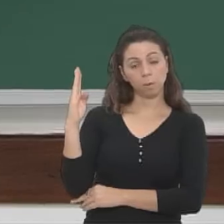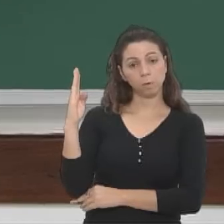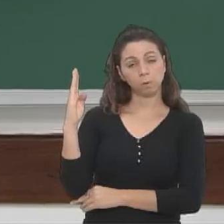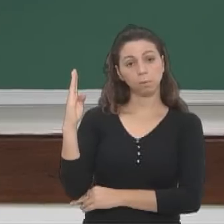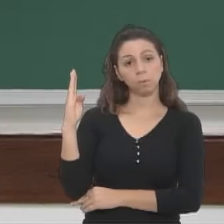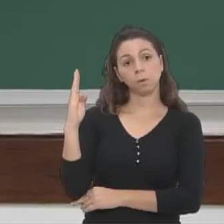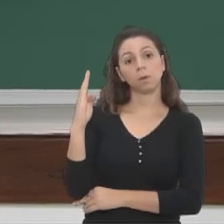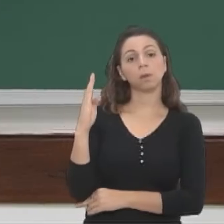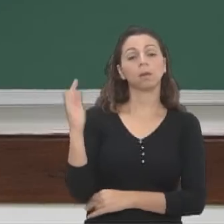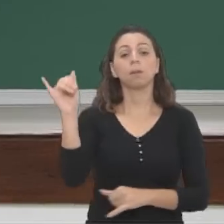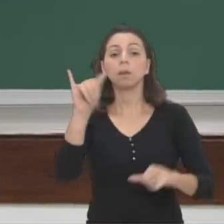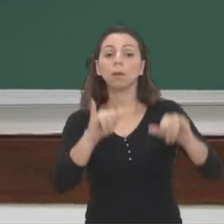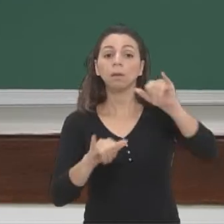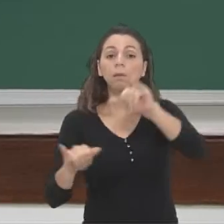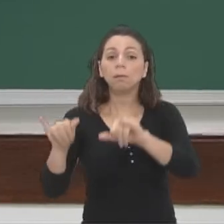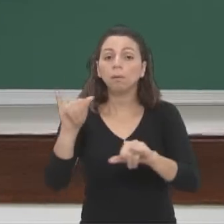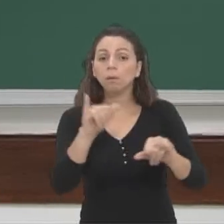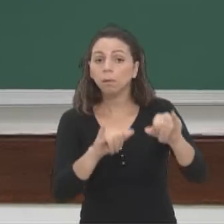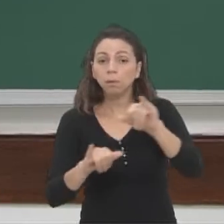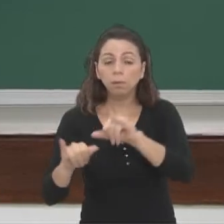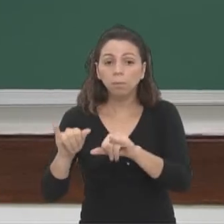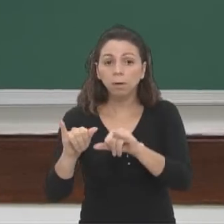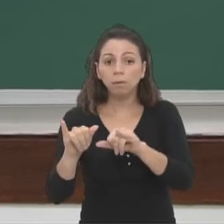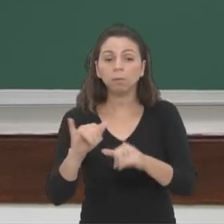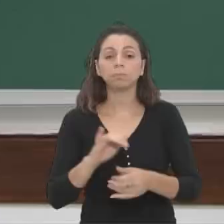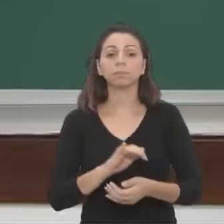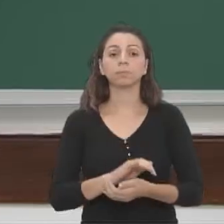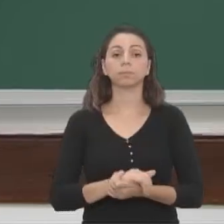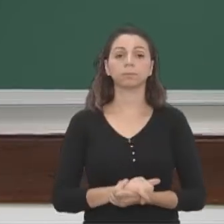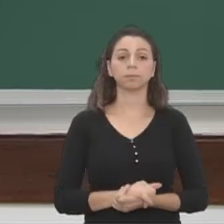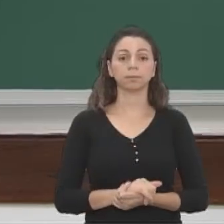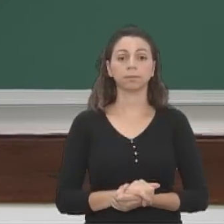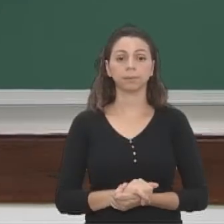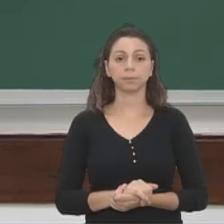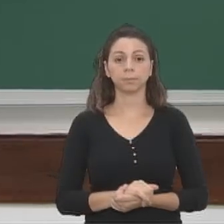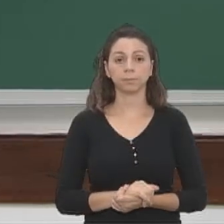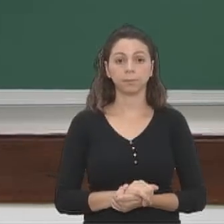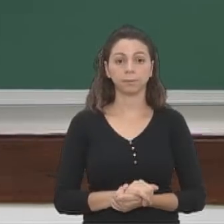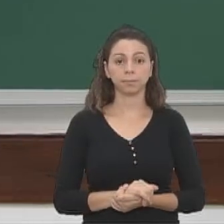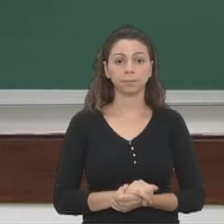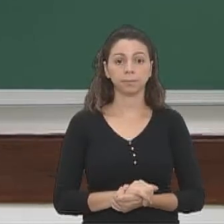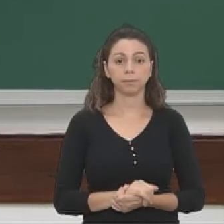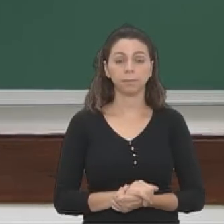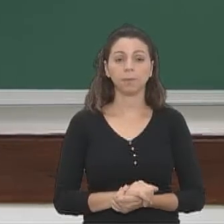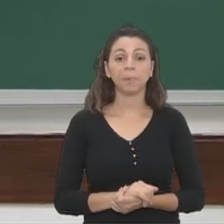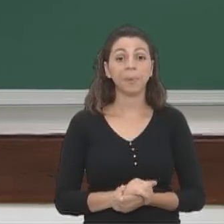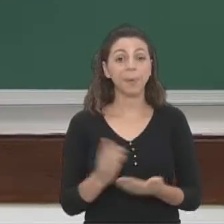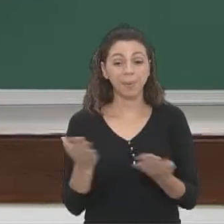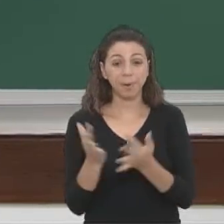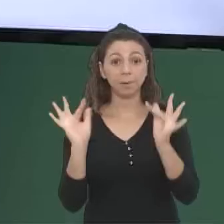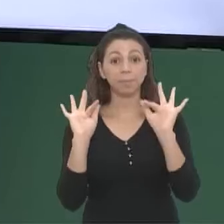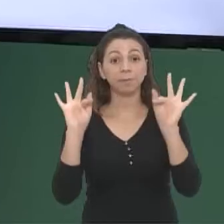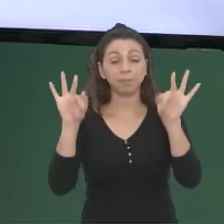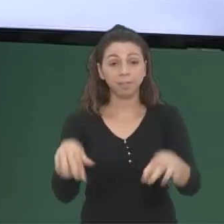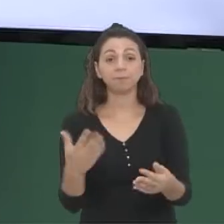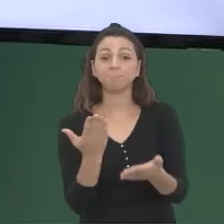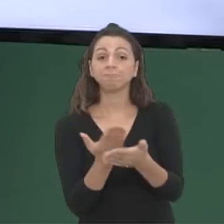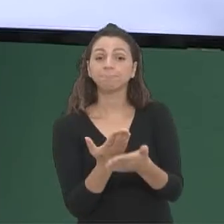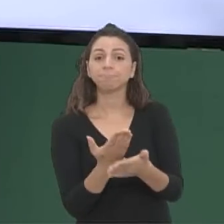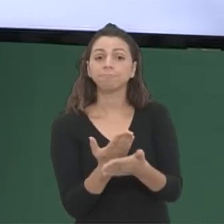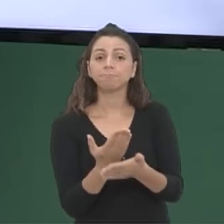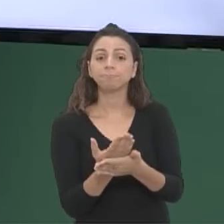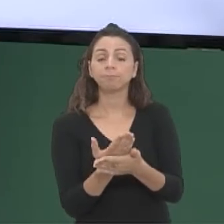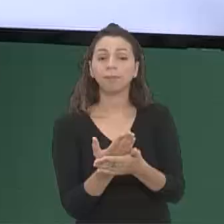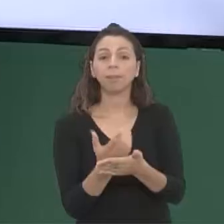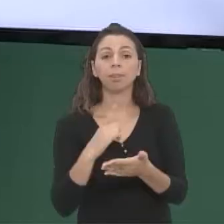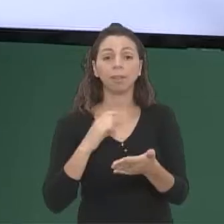e químico, pela substância que ele secreta, que ele libera sobre a rocha. Para finalizar a nossa aula de hoje, eu